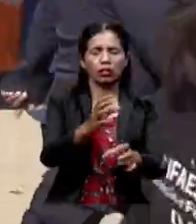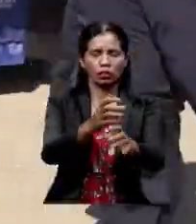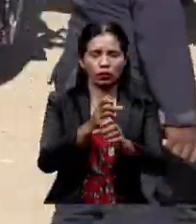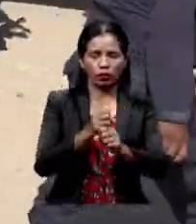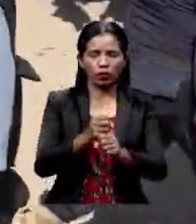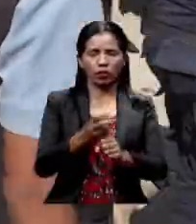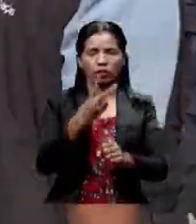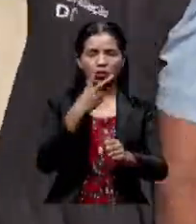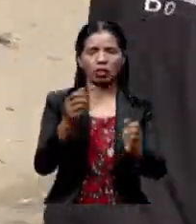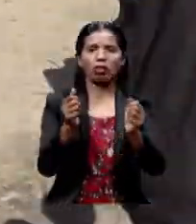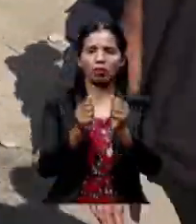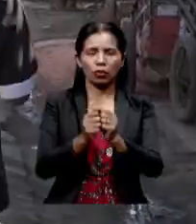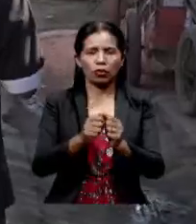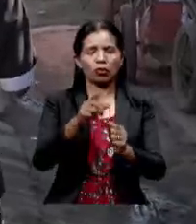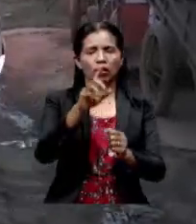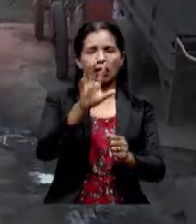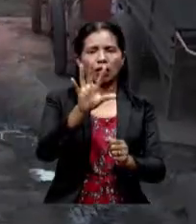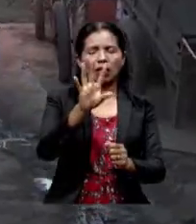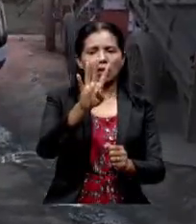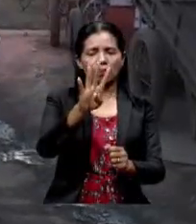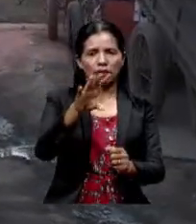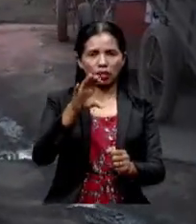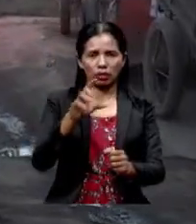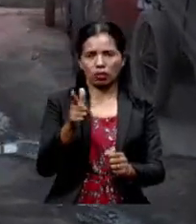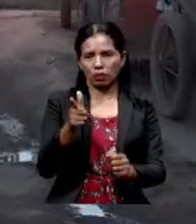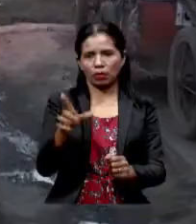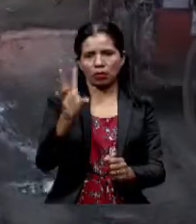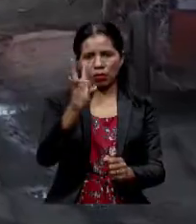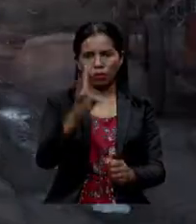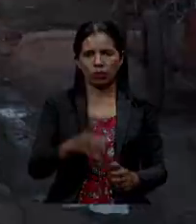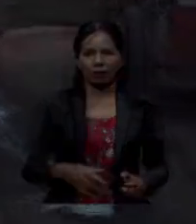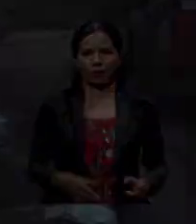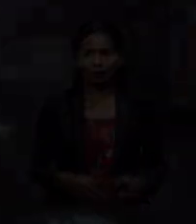hamutug atus hat ruanolo resin hitu. Laura Saver, Lamberto da Silva, GMN.